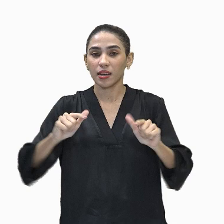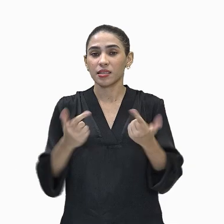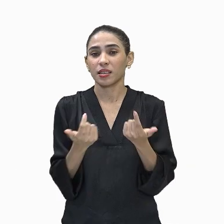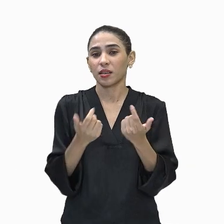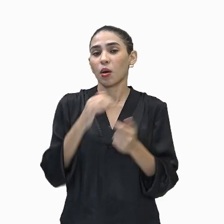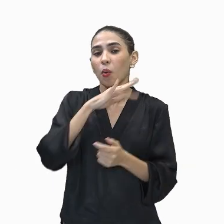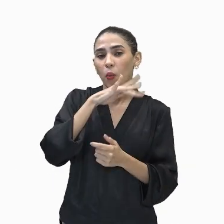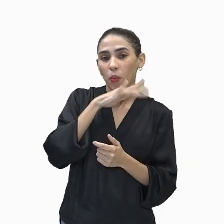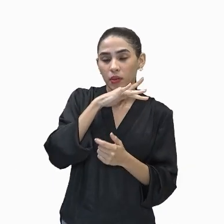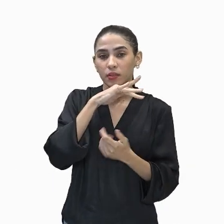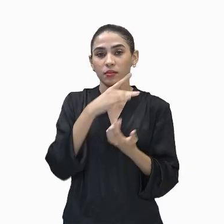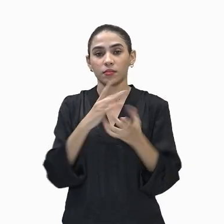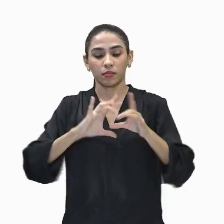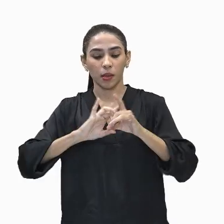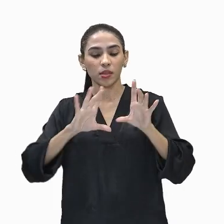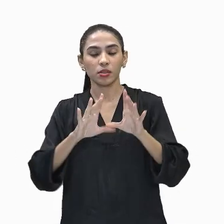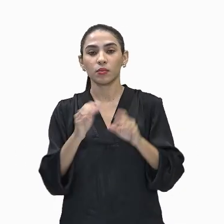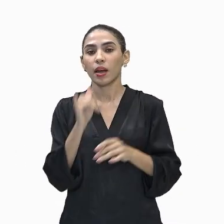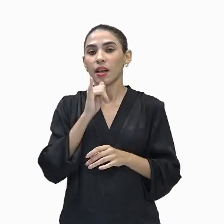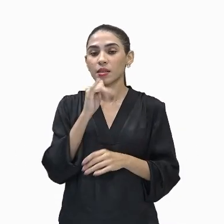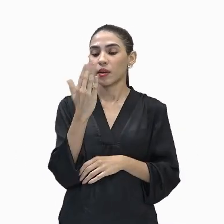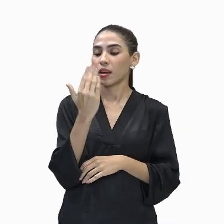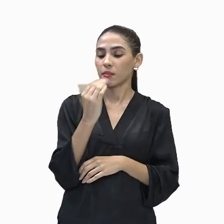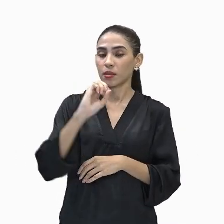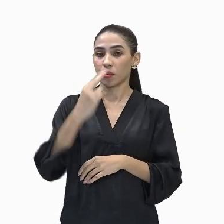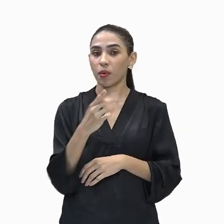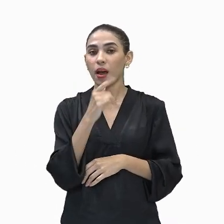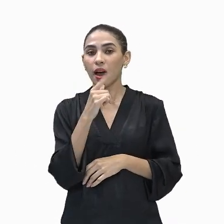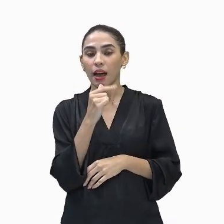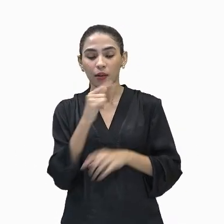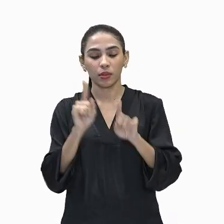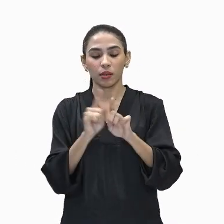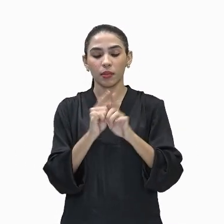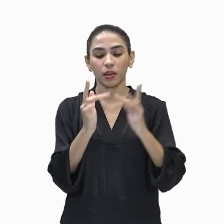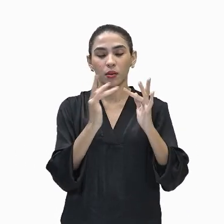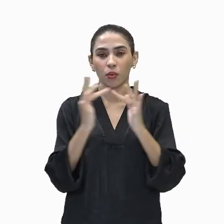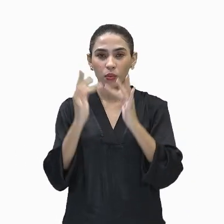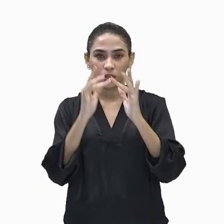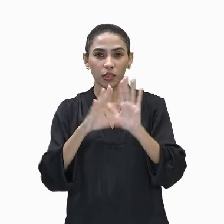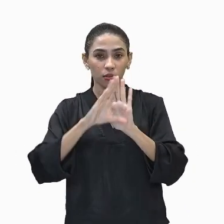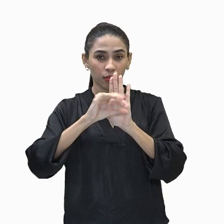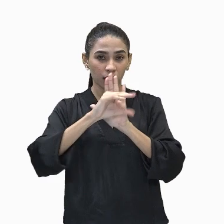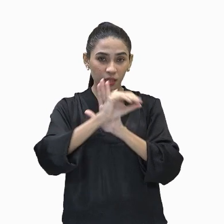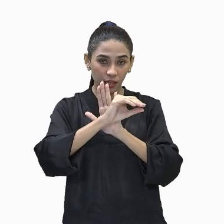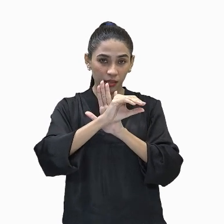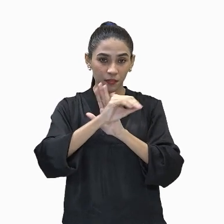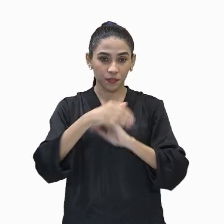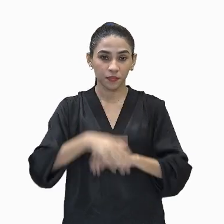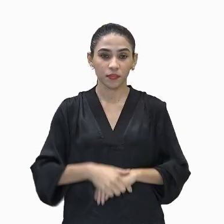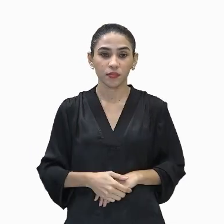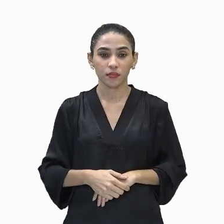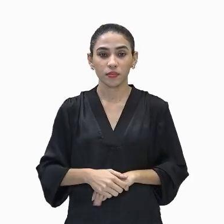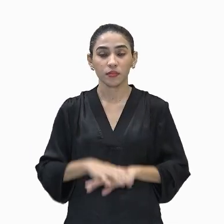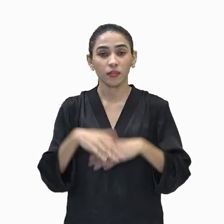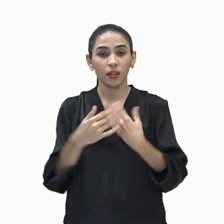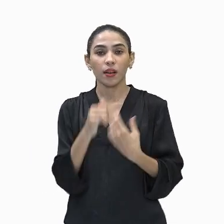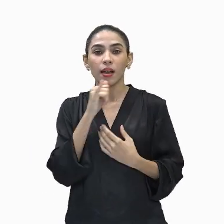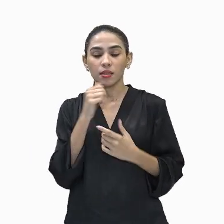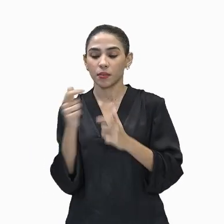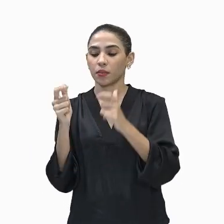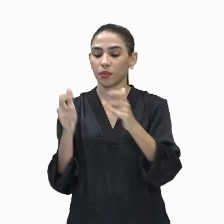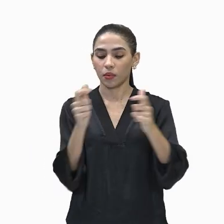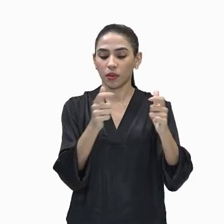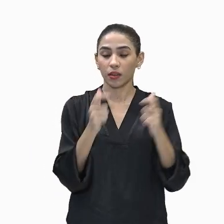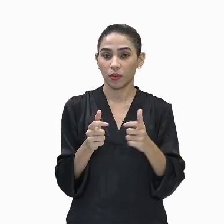deficiente, permitindo que alimentos e água sejam expostos à contaminação fecal, né? Então, locais onde a gente